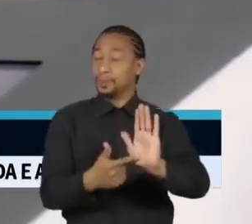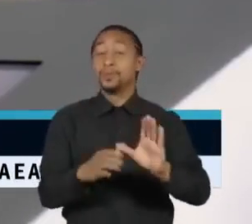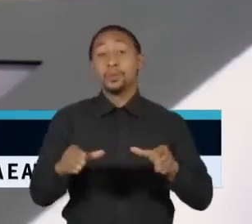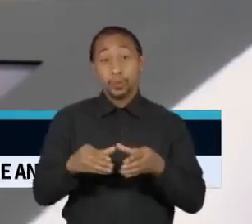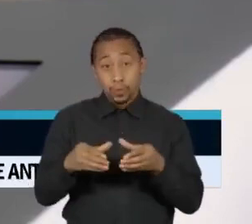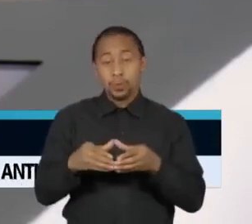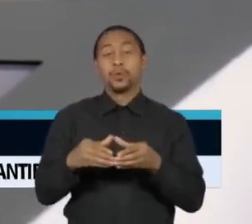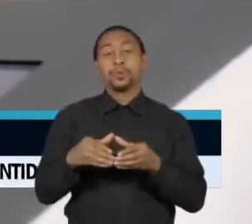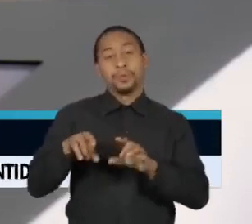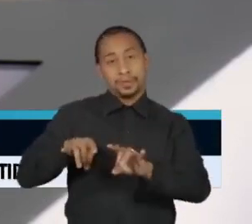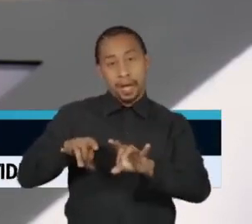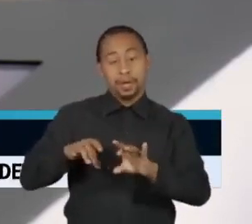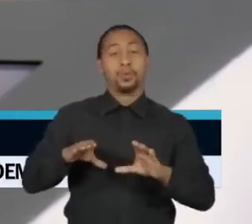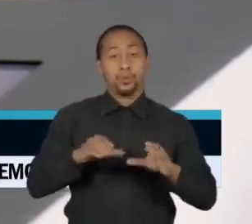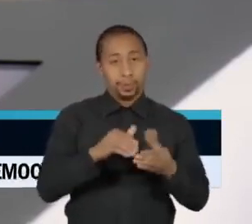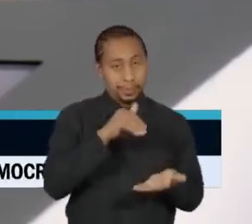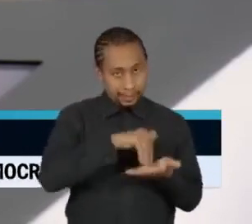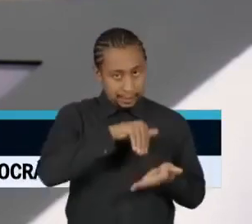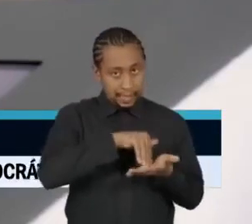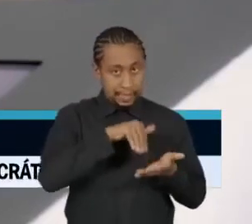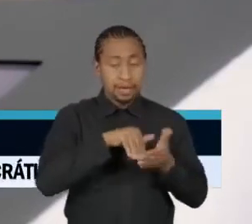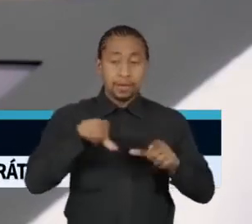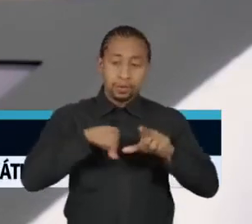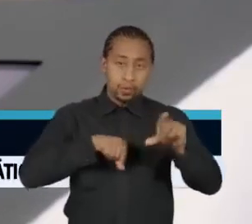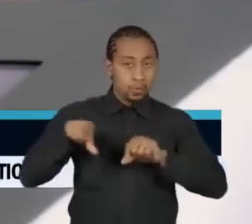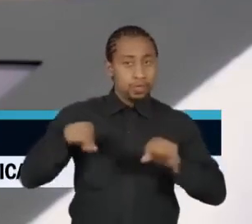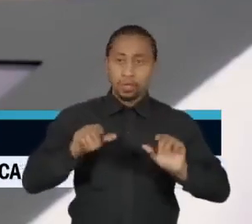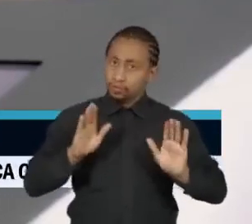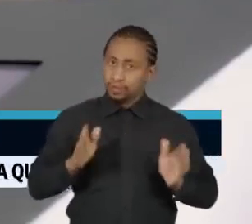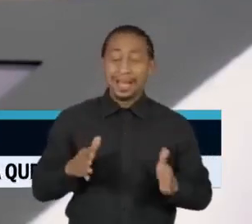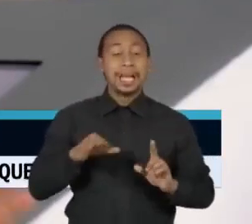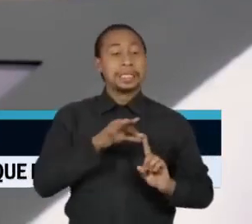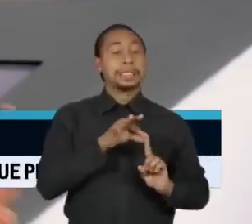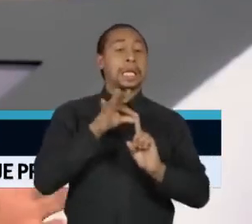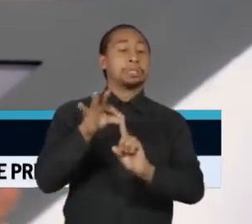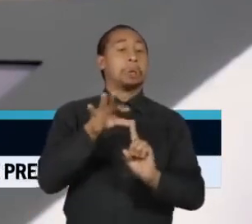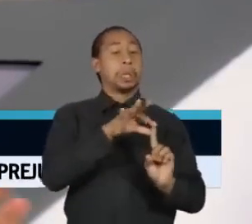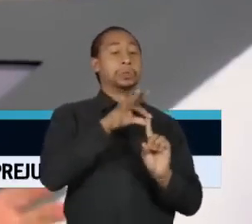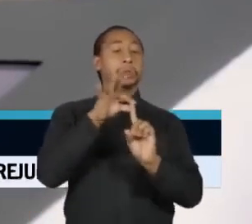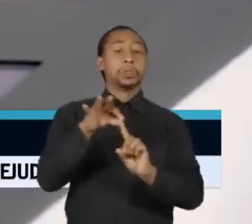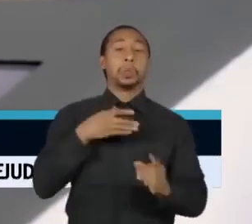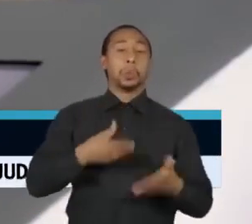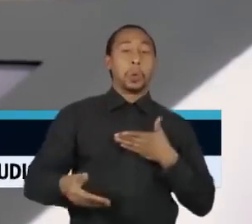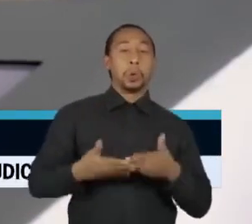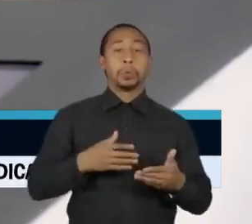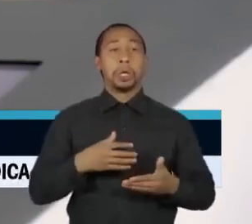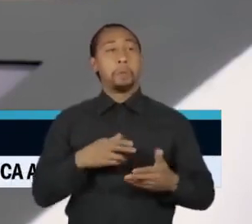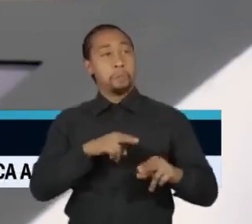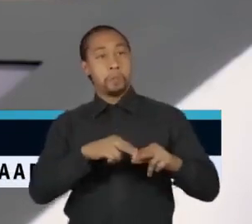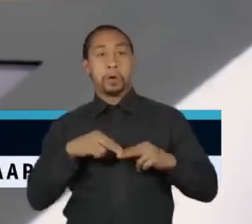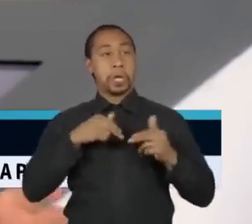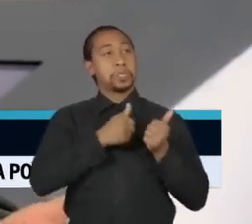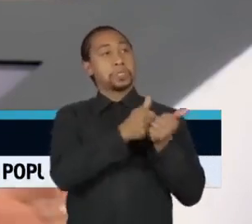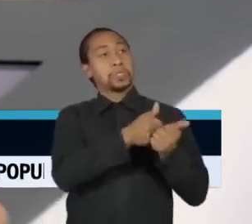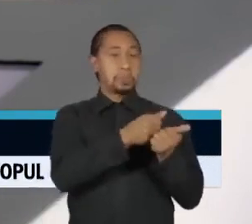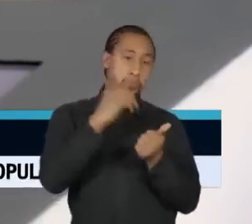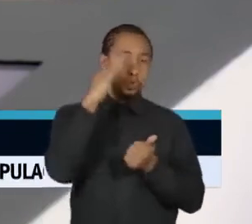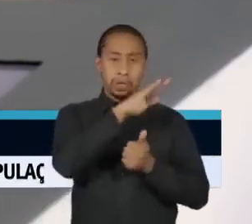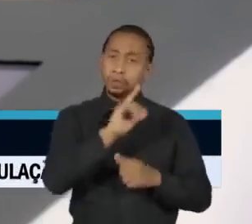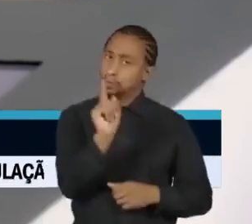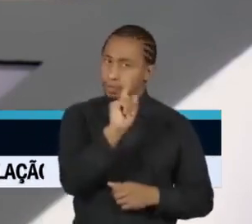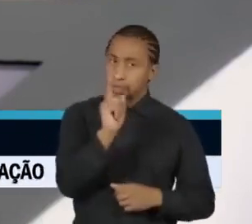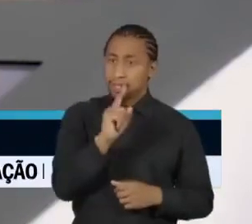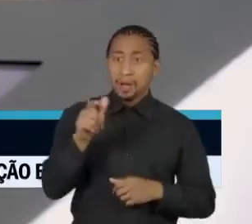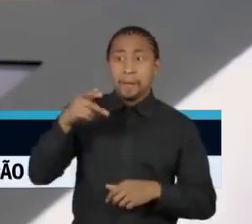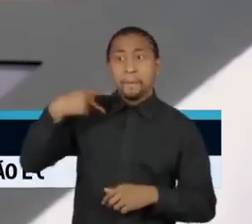secretariado técnico nós não vamos ter aqui indicações vão aceitar indicações qualquer só porque é político tem que estar aqui